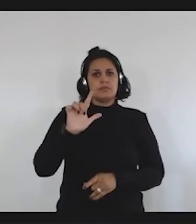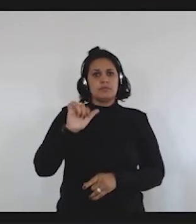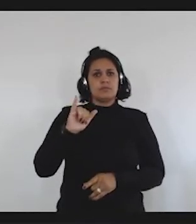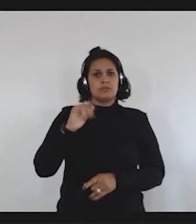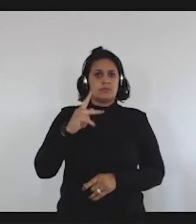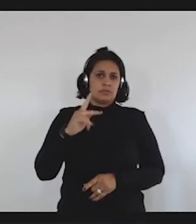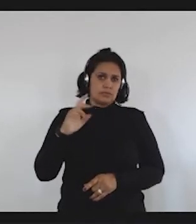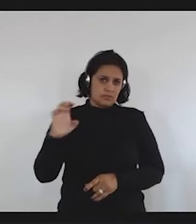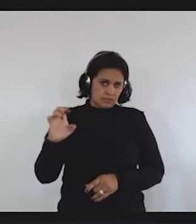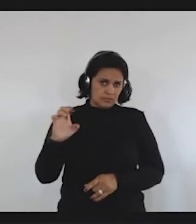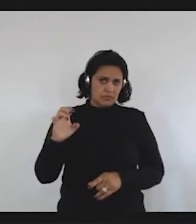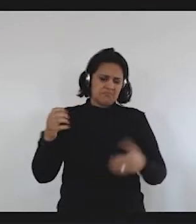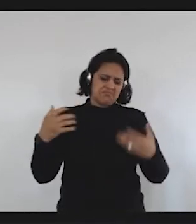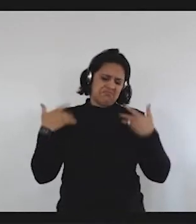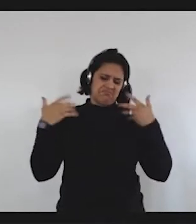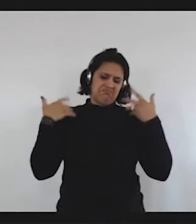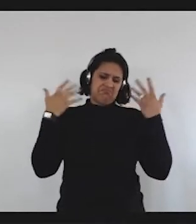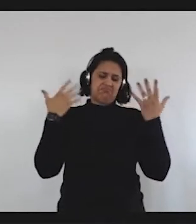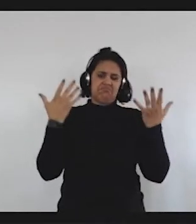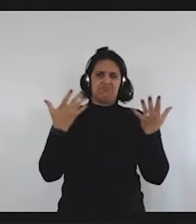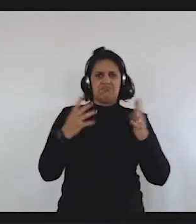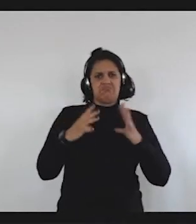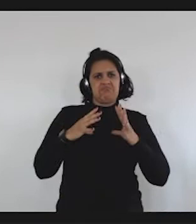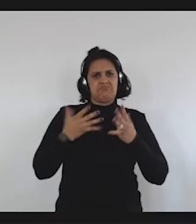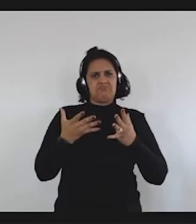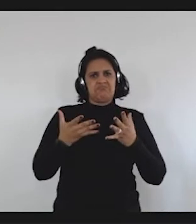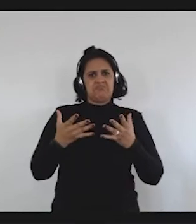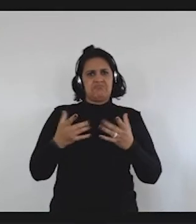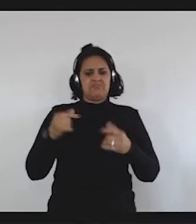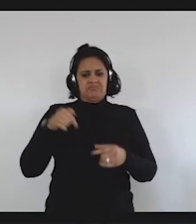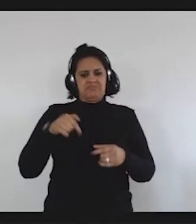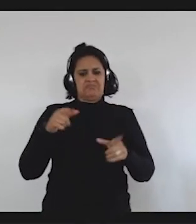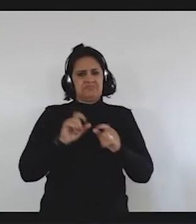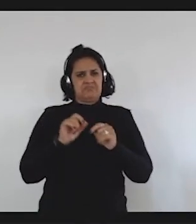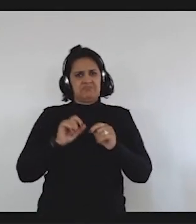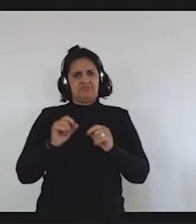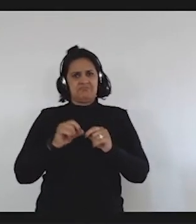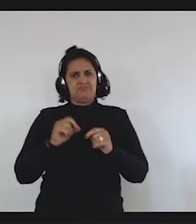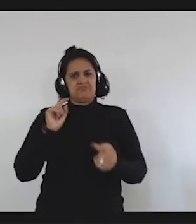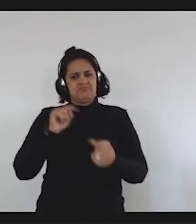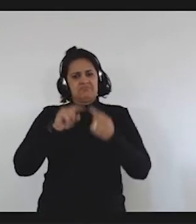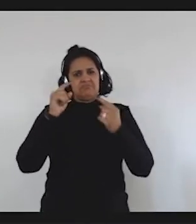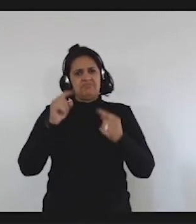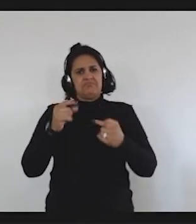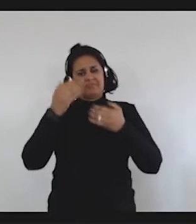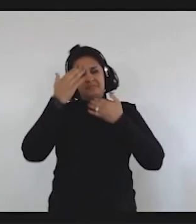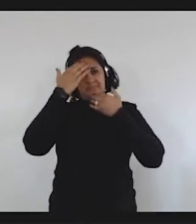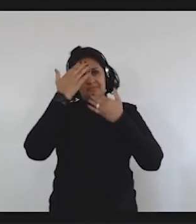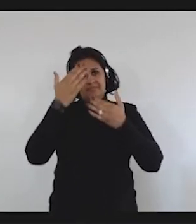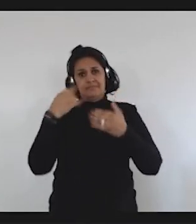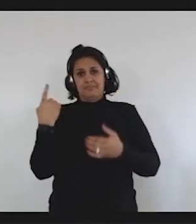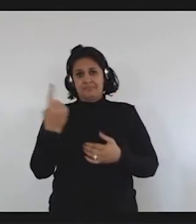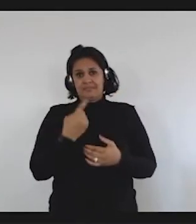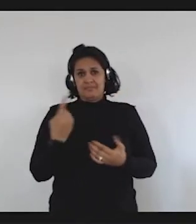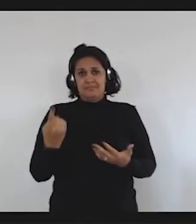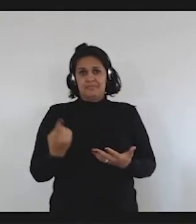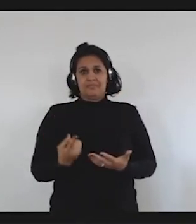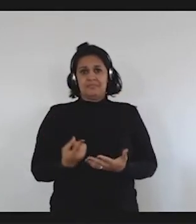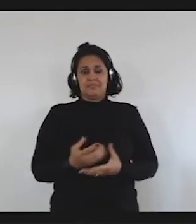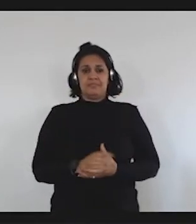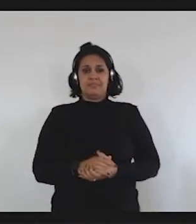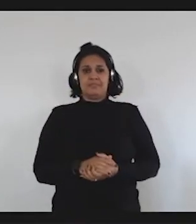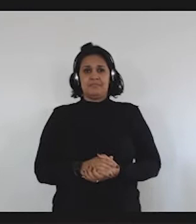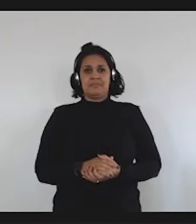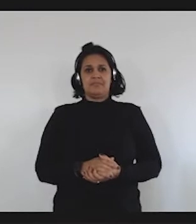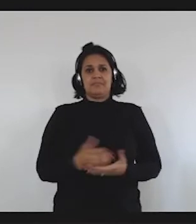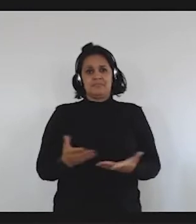muito entusiasmo, muita coragem, abraçou esse desafio. Muito obrigado a todos, um profícuo